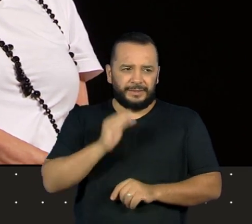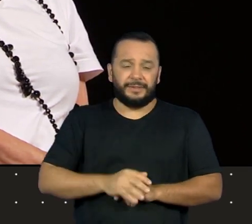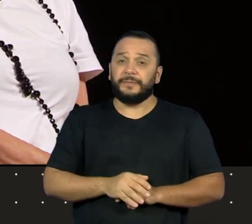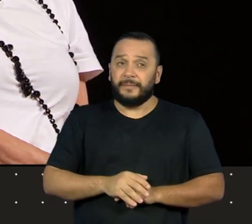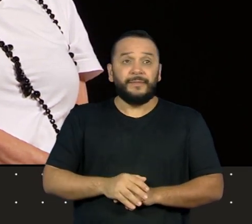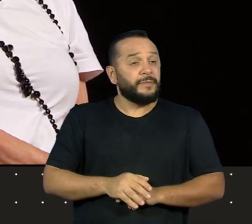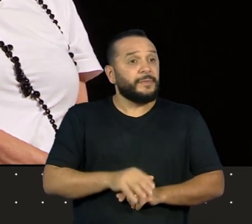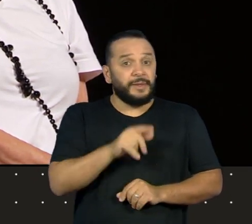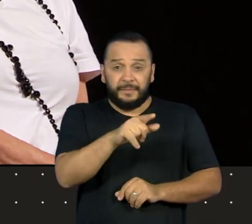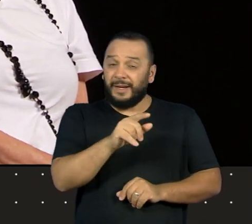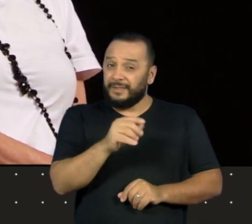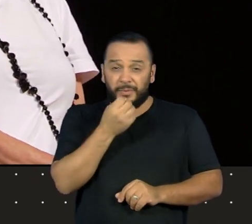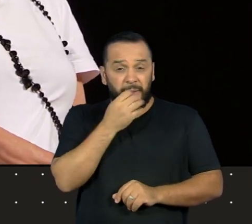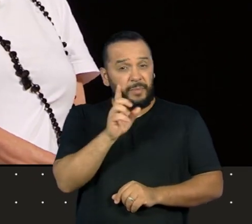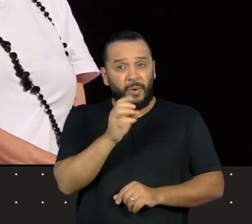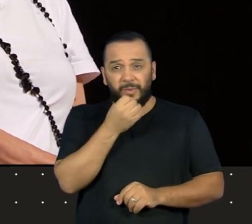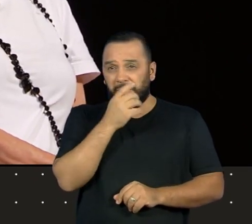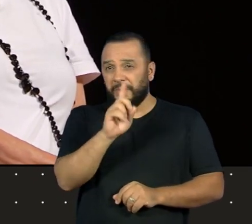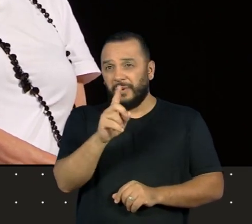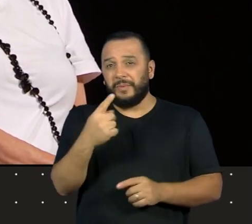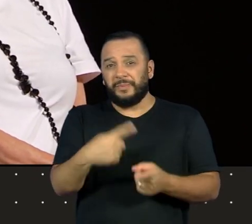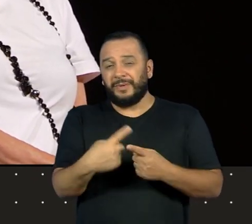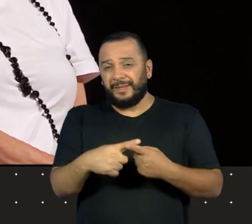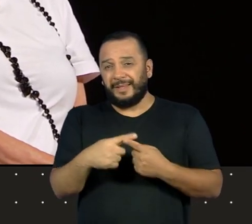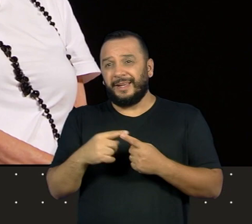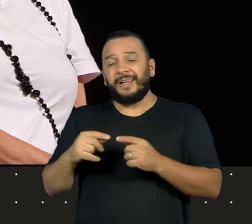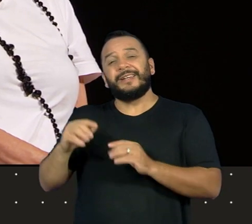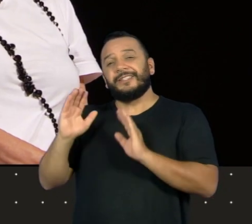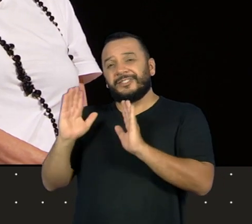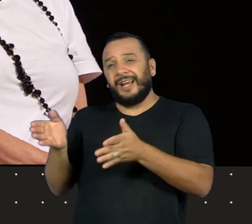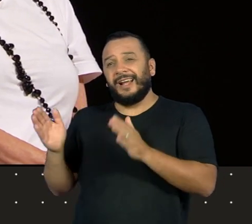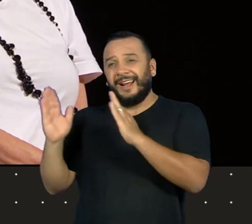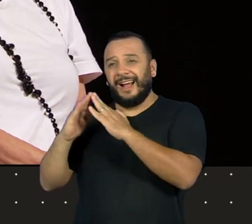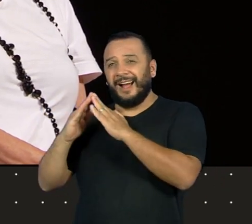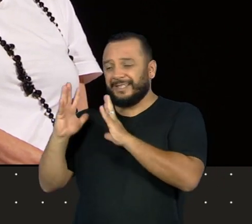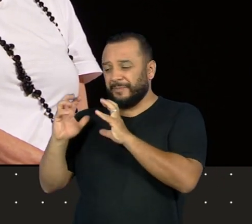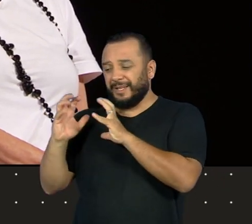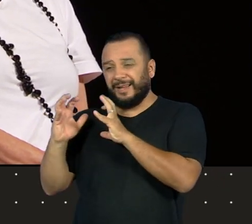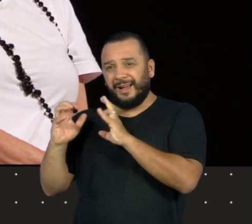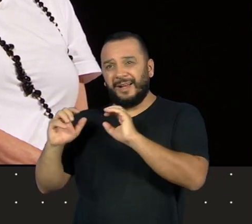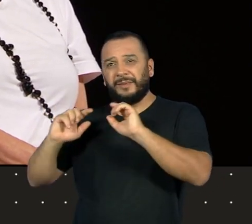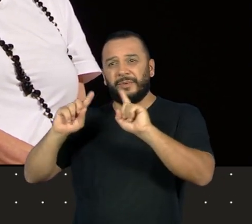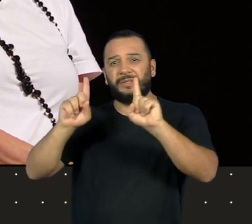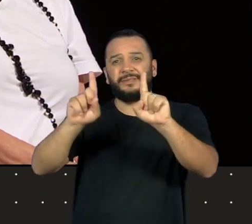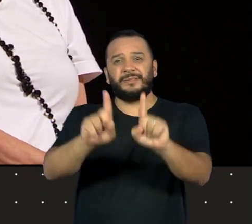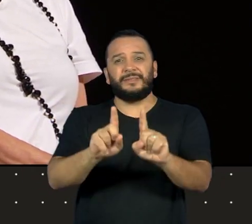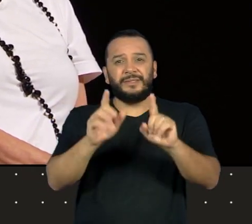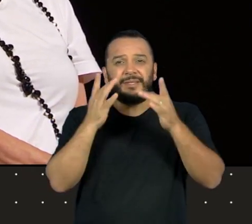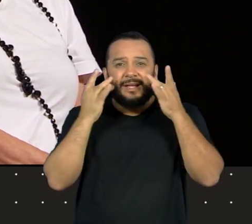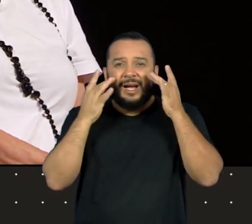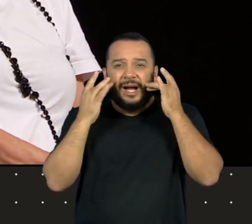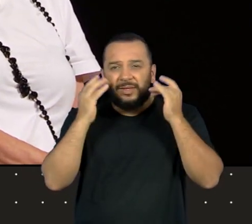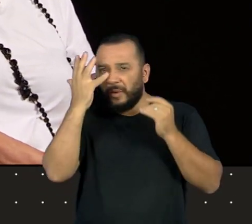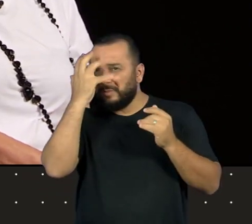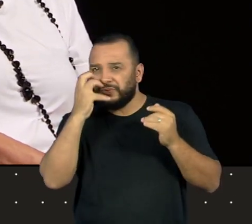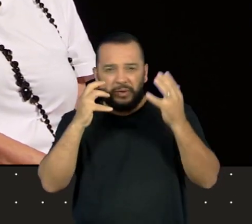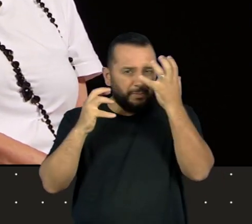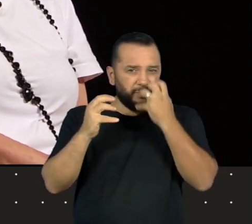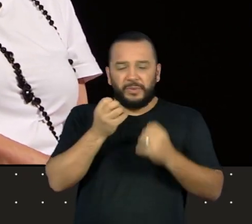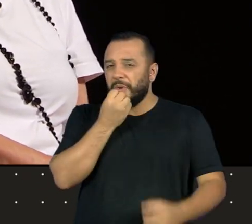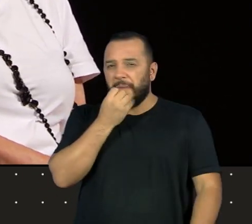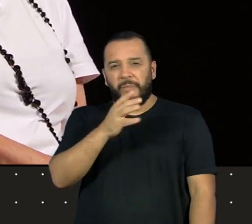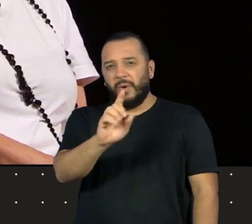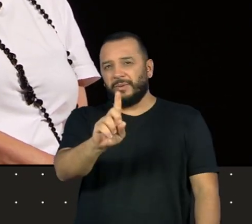dia que eles se desentenderem por causa da pasta de dente em casa, eles vão chegar lá no teatro amuados e tal, isso não vai ser bom para o espetáculo.